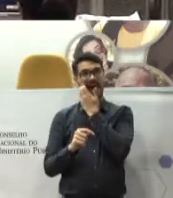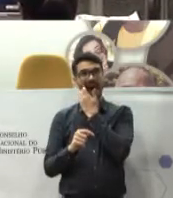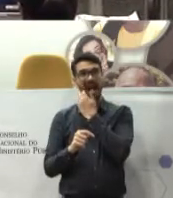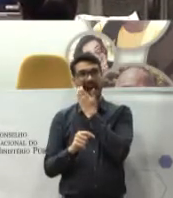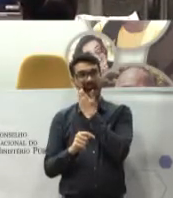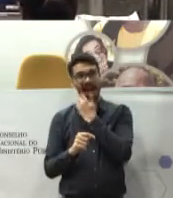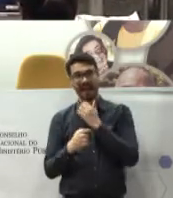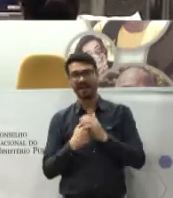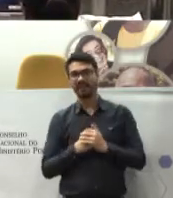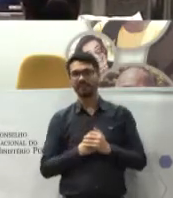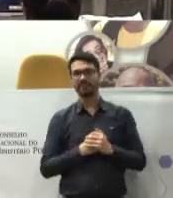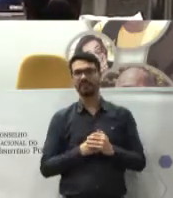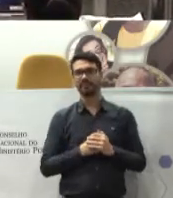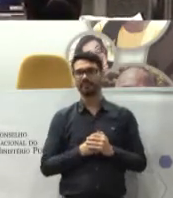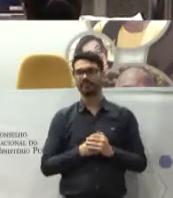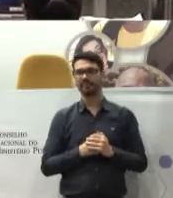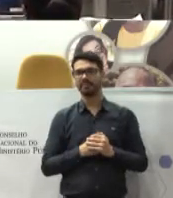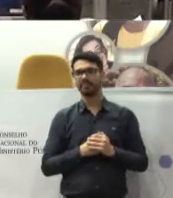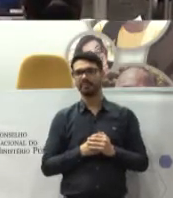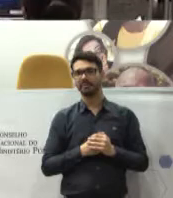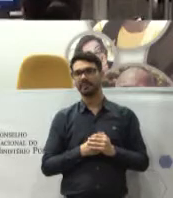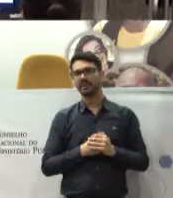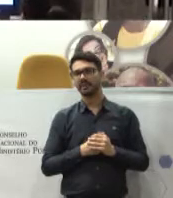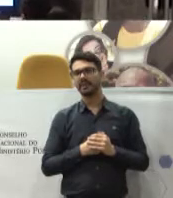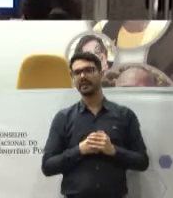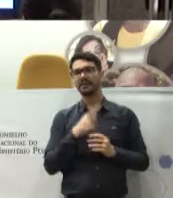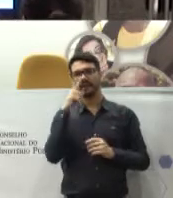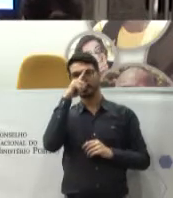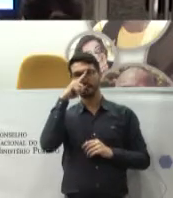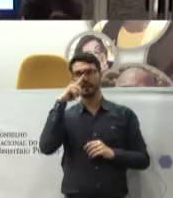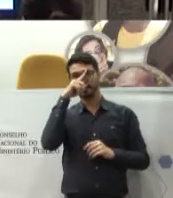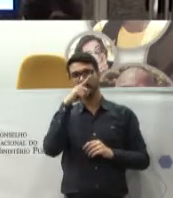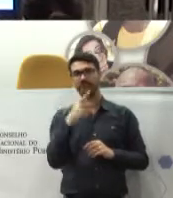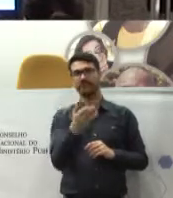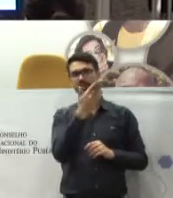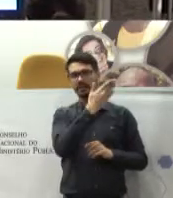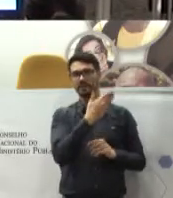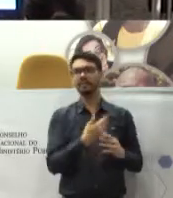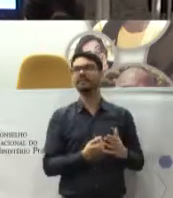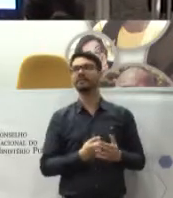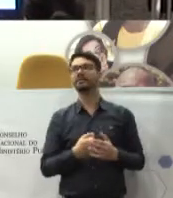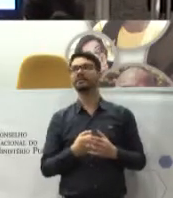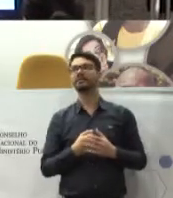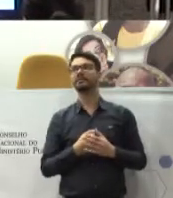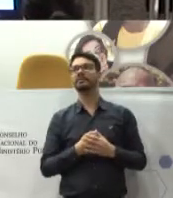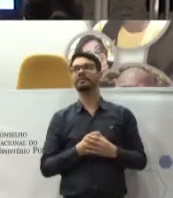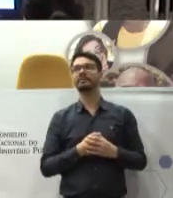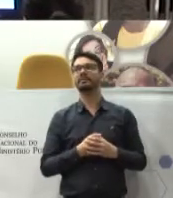aqui a modulação dos efeitos, os riscos, a compensação dos benefícios indevidos também.